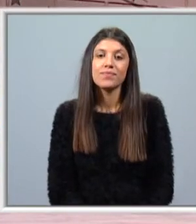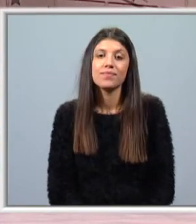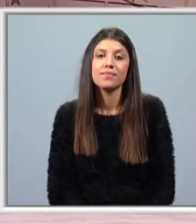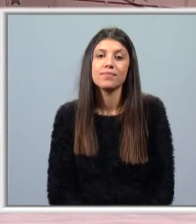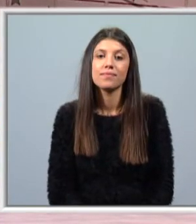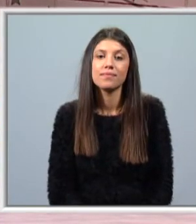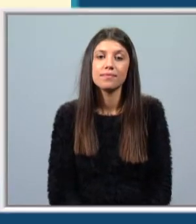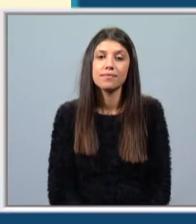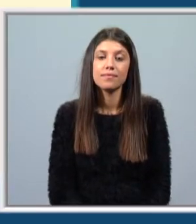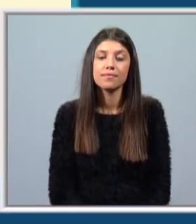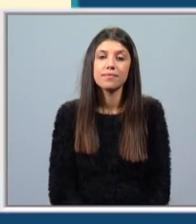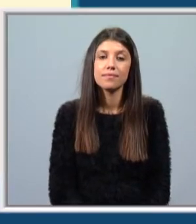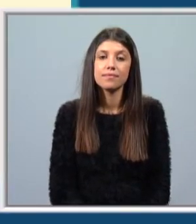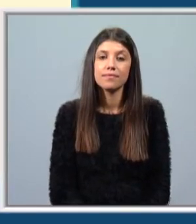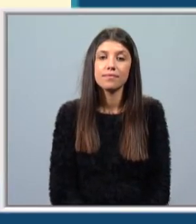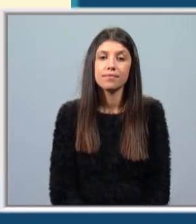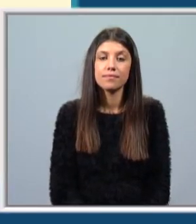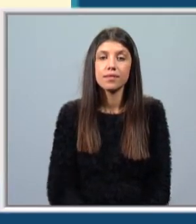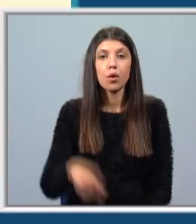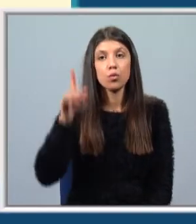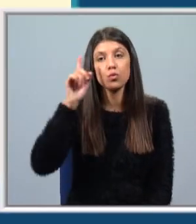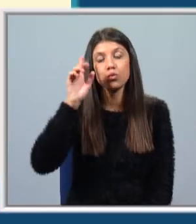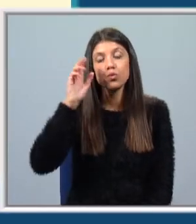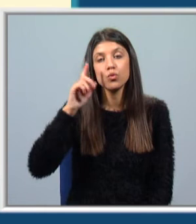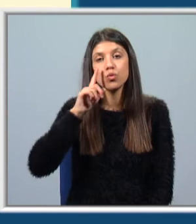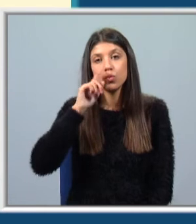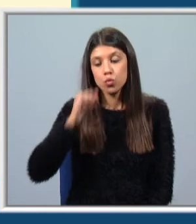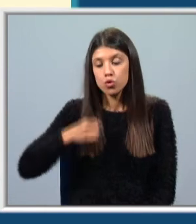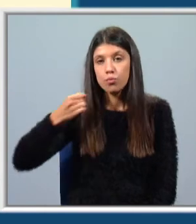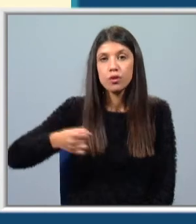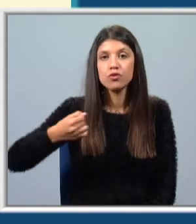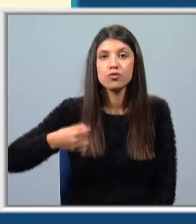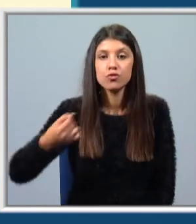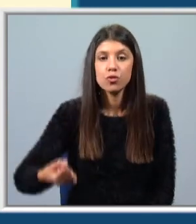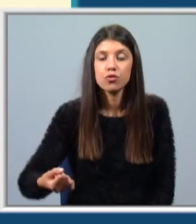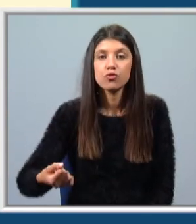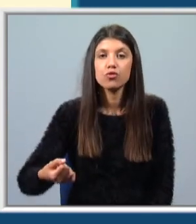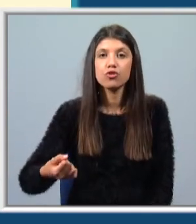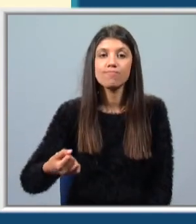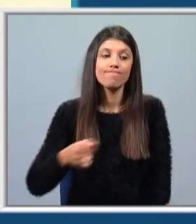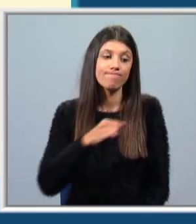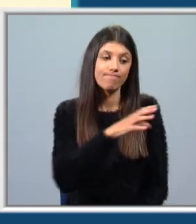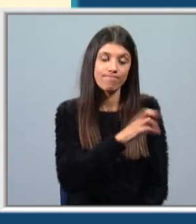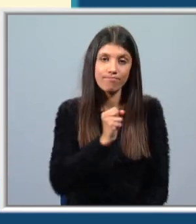O que acontecia sempre que os pastores tocavam as gaitas feitas com